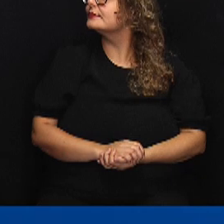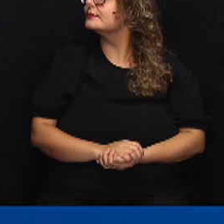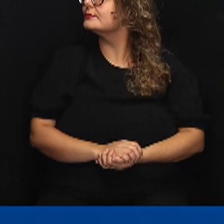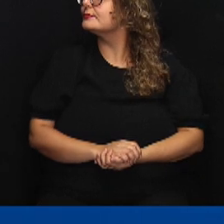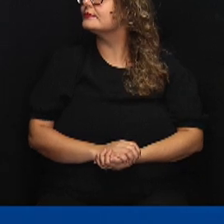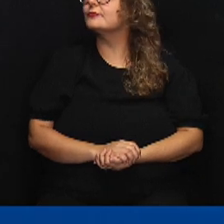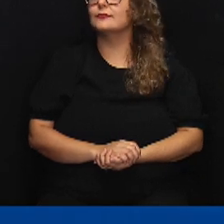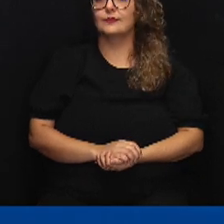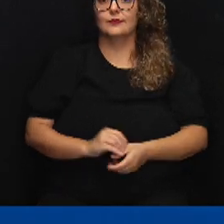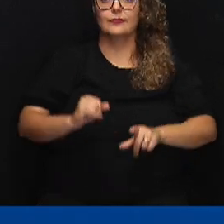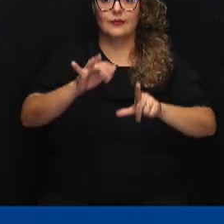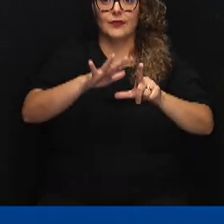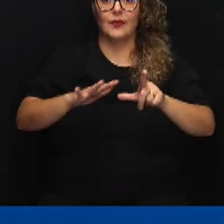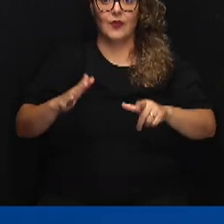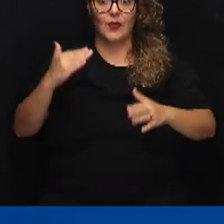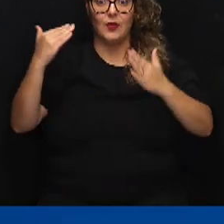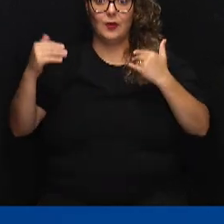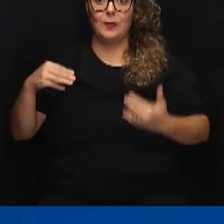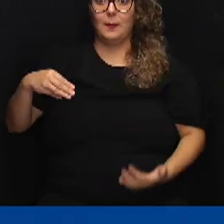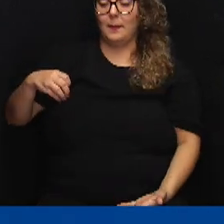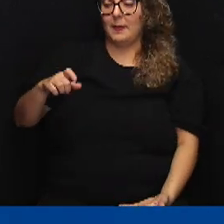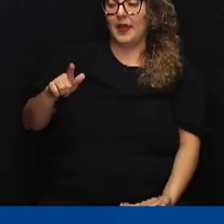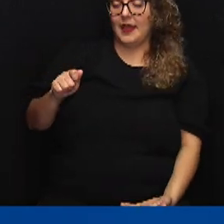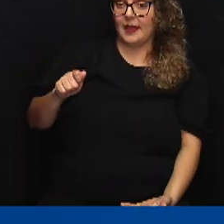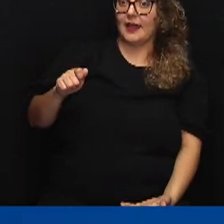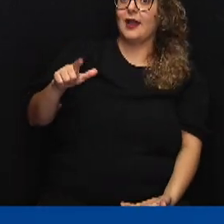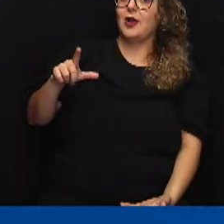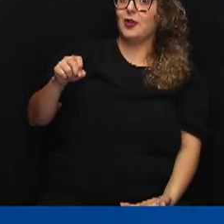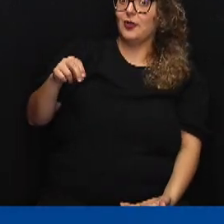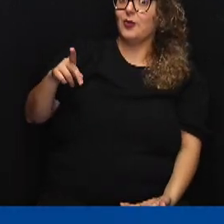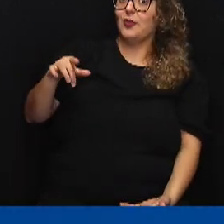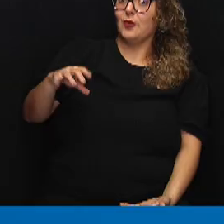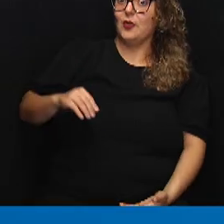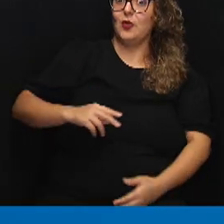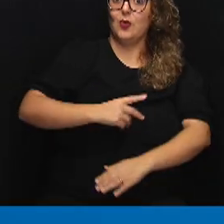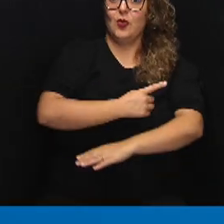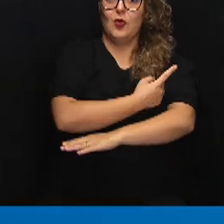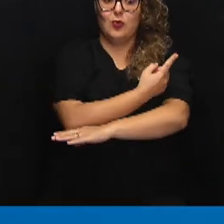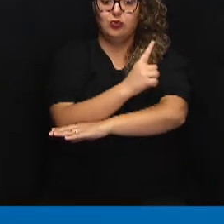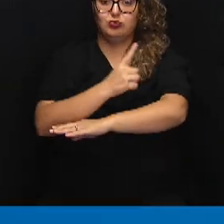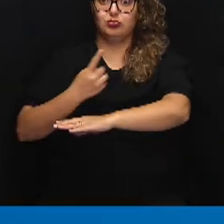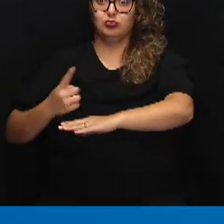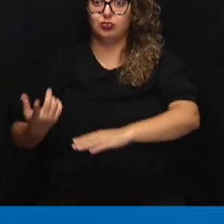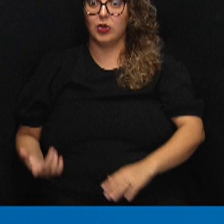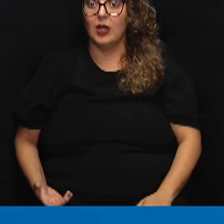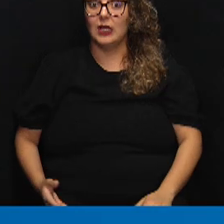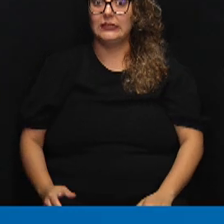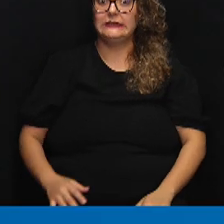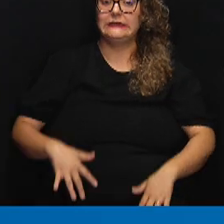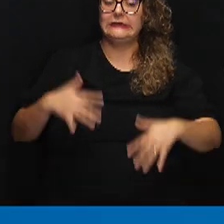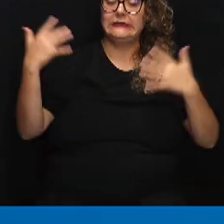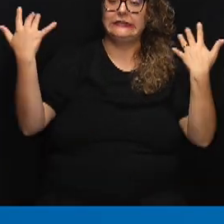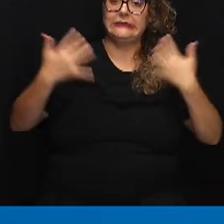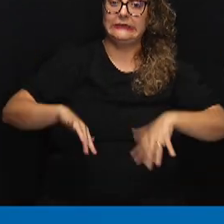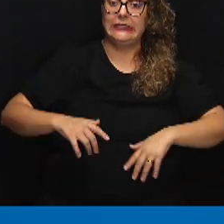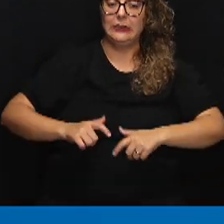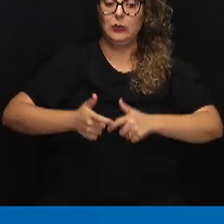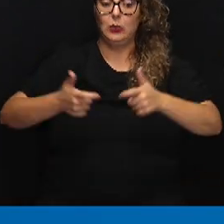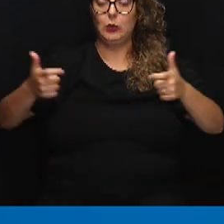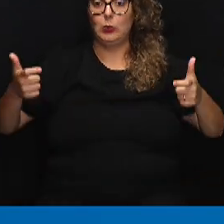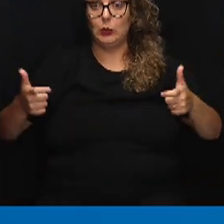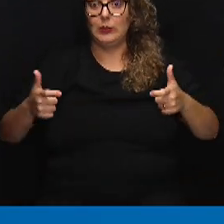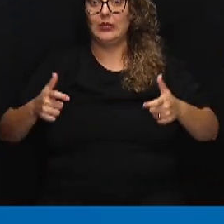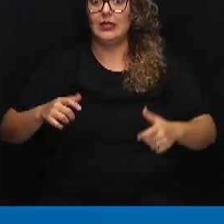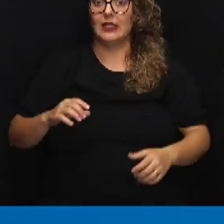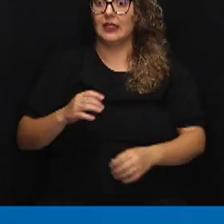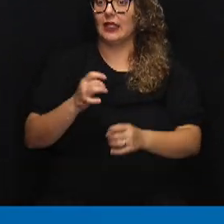A imagem popular do megalodonte, um tubarão gigante extinto, como uma versão colossal do tubarão branco, pode